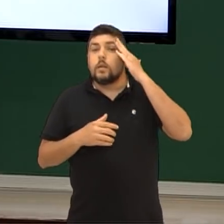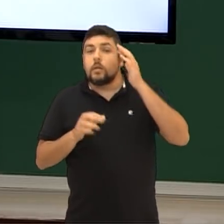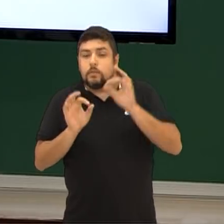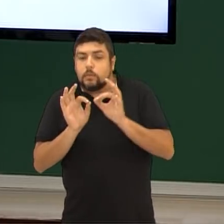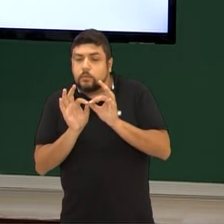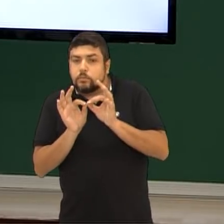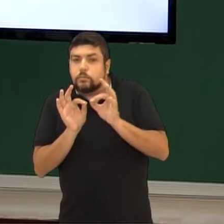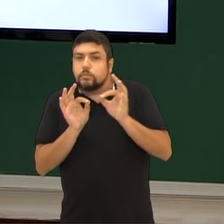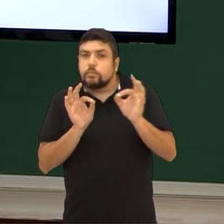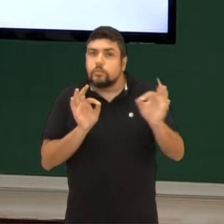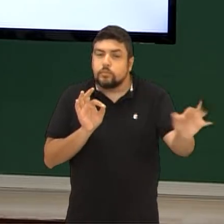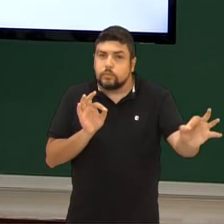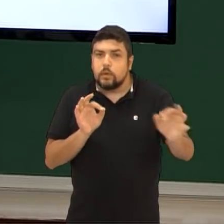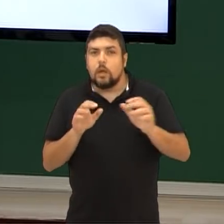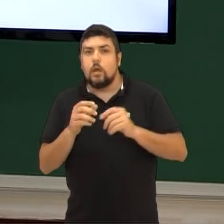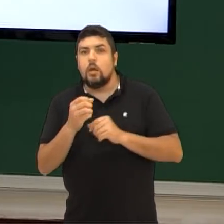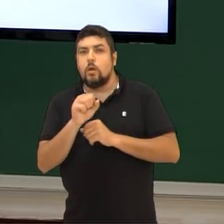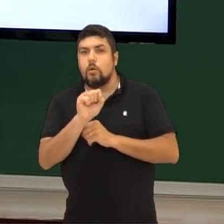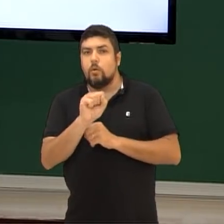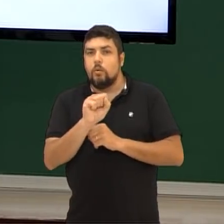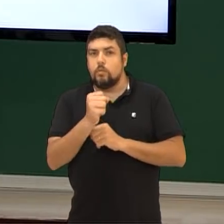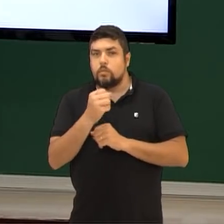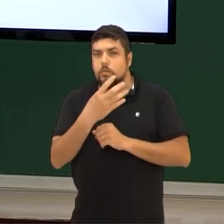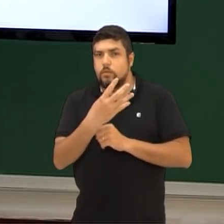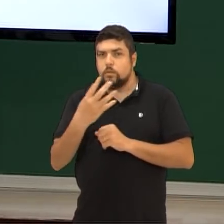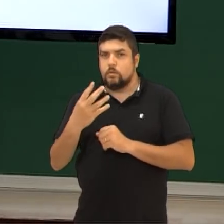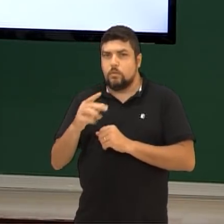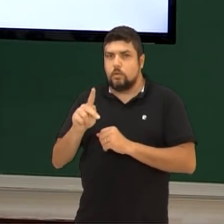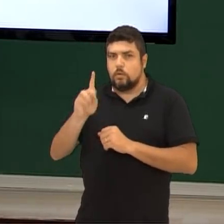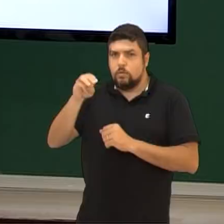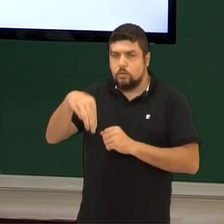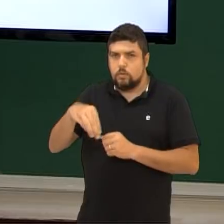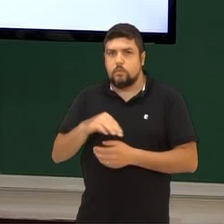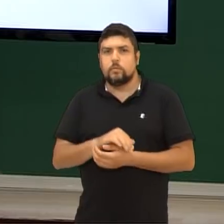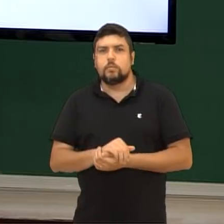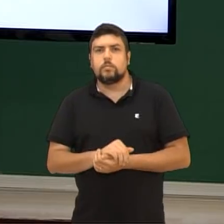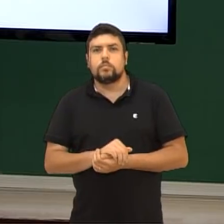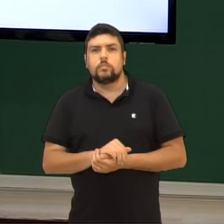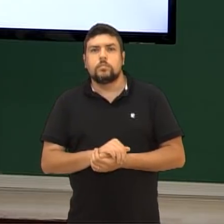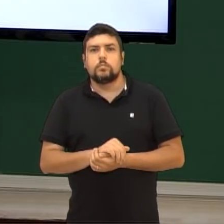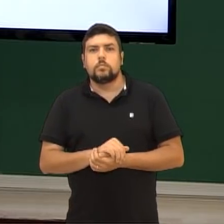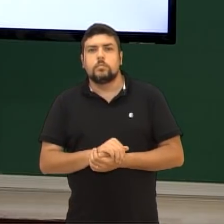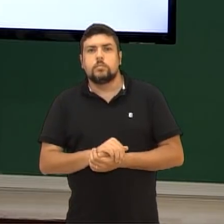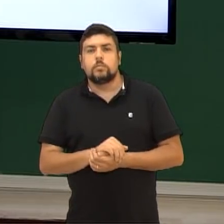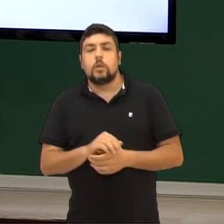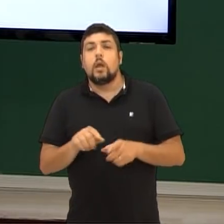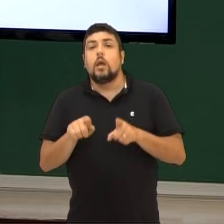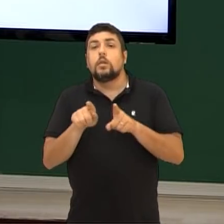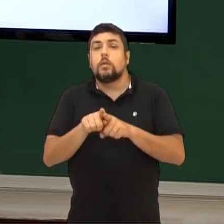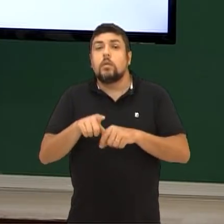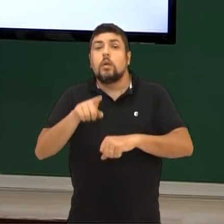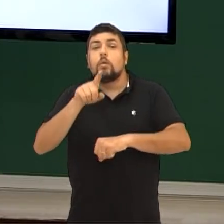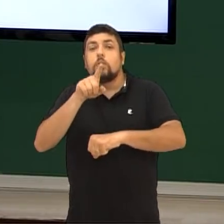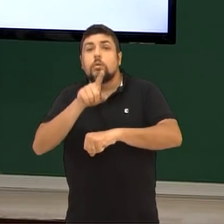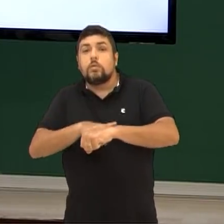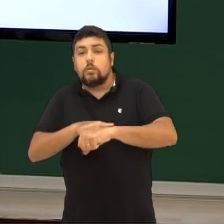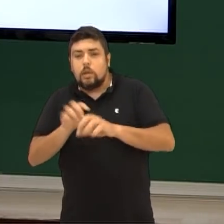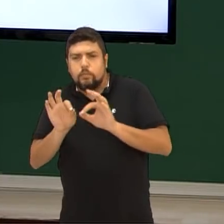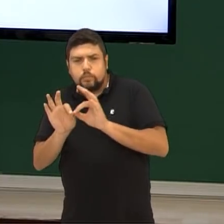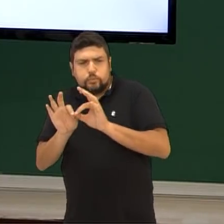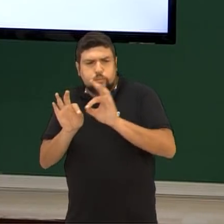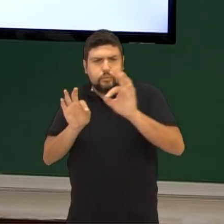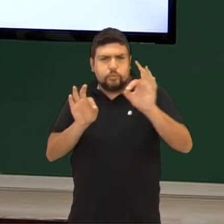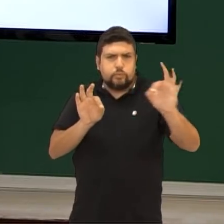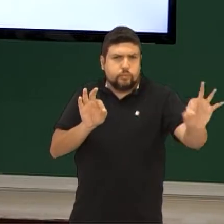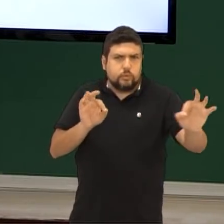aqui, 844 quilômetros. E ele passa também o tempo para percorrer essa distância, que